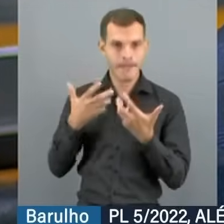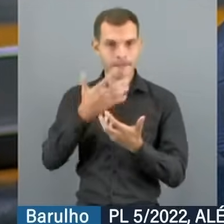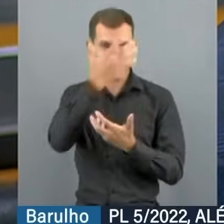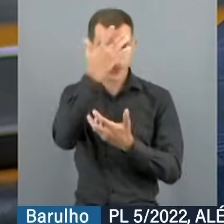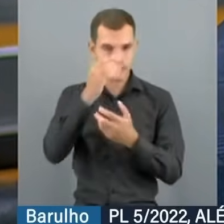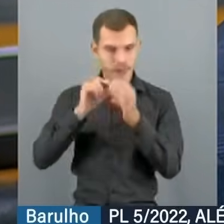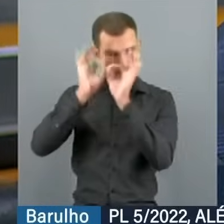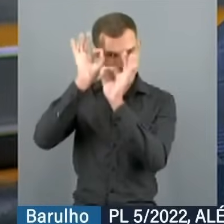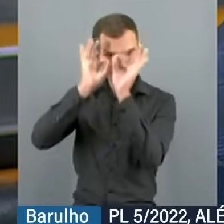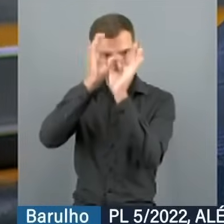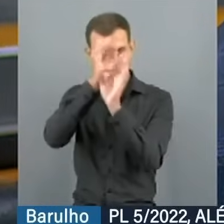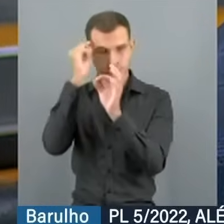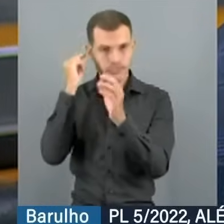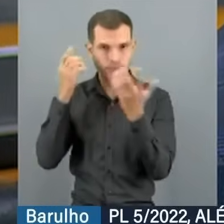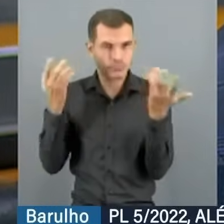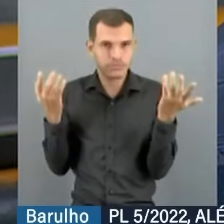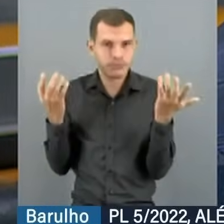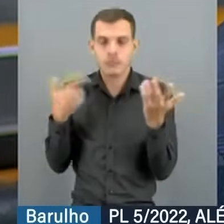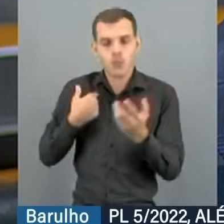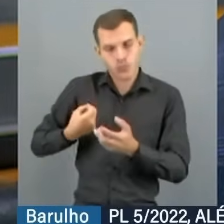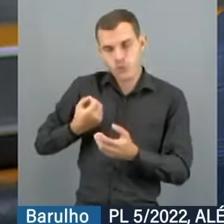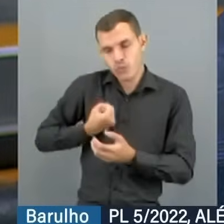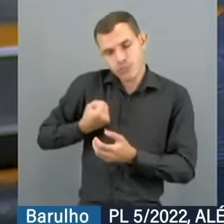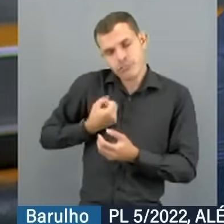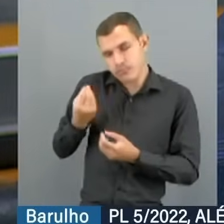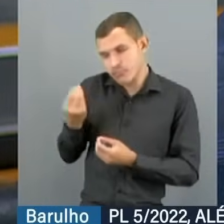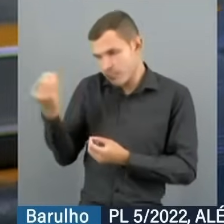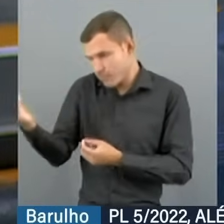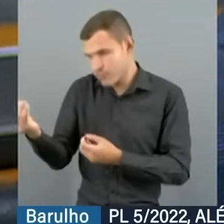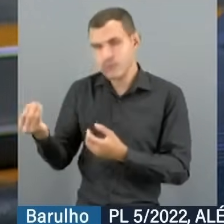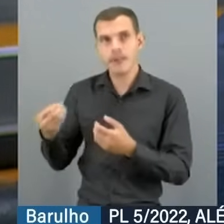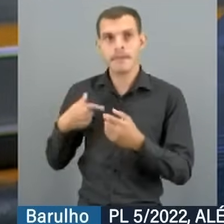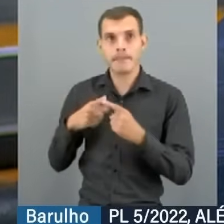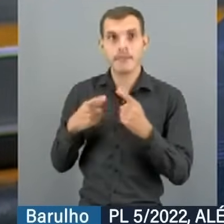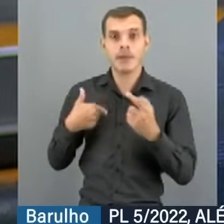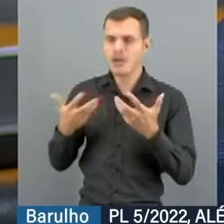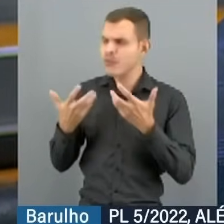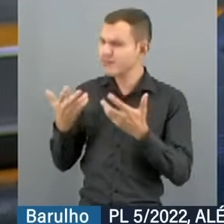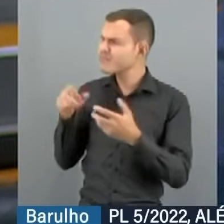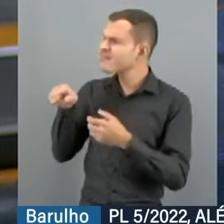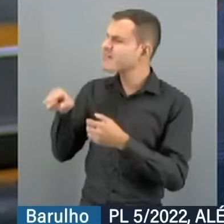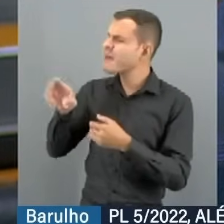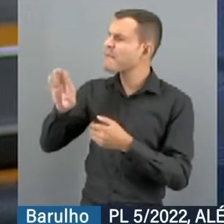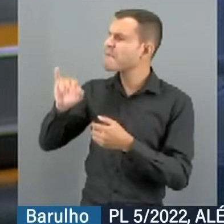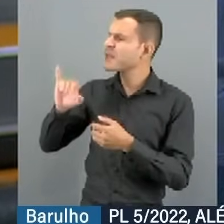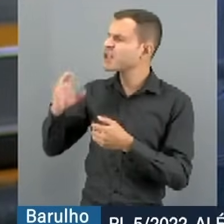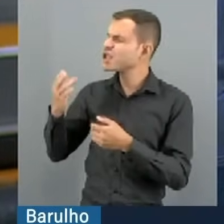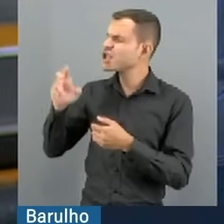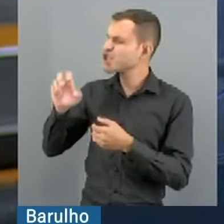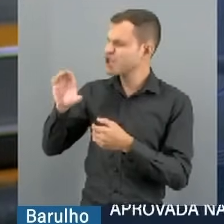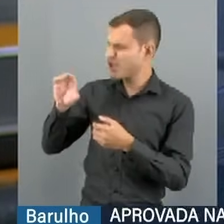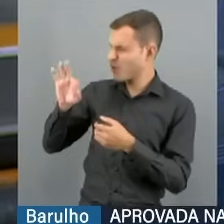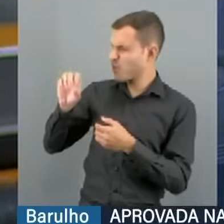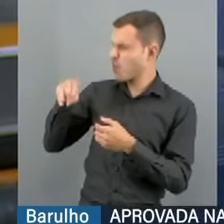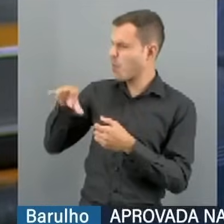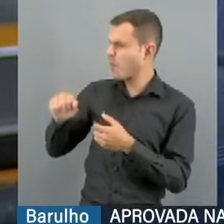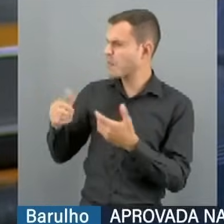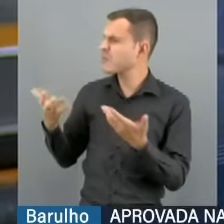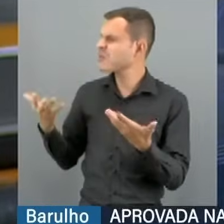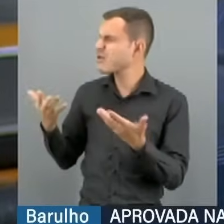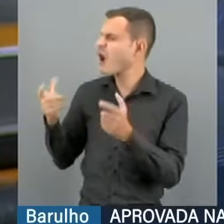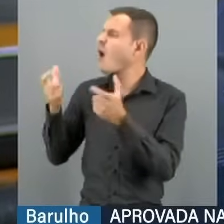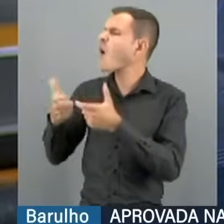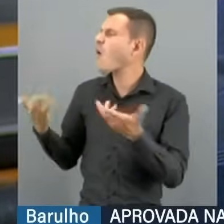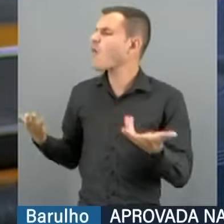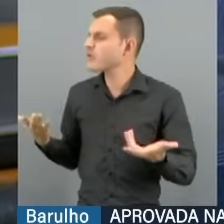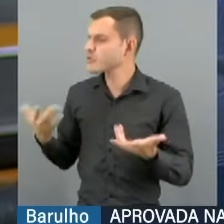problema. Aí o pessoal mandou aqui para mim na internet assistindo, onde é que a senhora fez bichectomia? Que desgraça é essa, que eu nem sei o que é isso. Onde a senhora fez